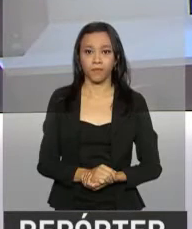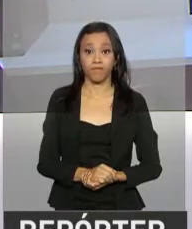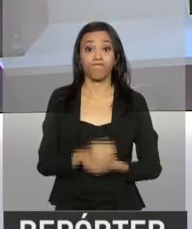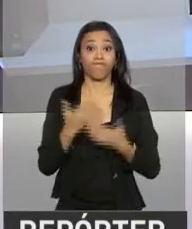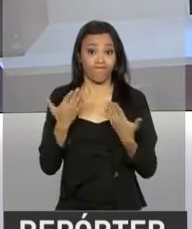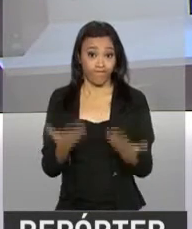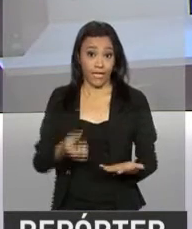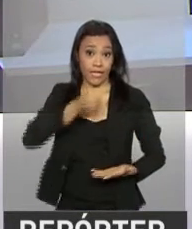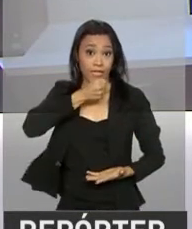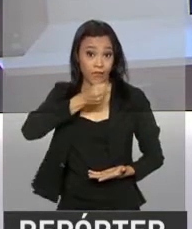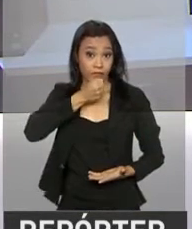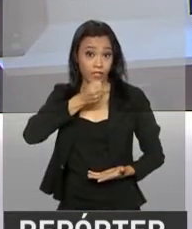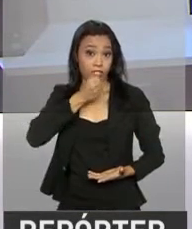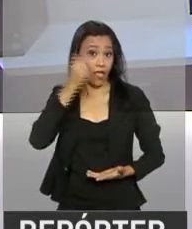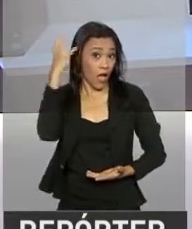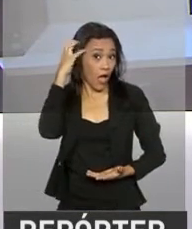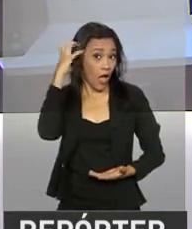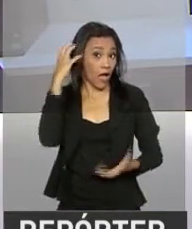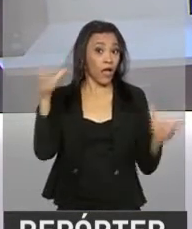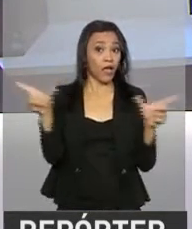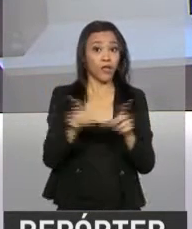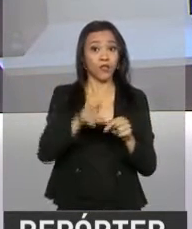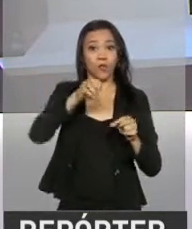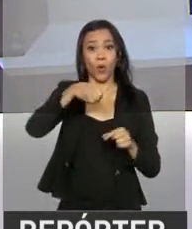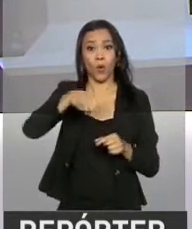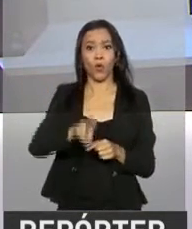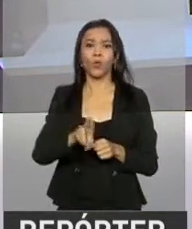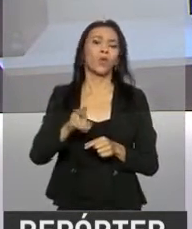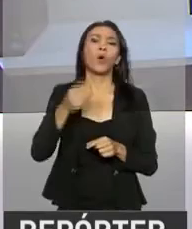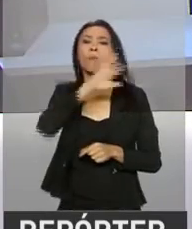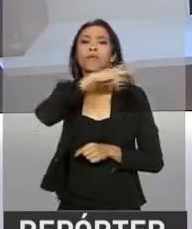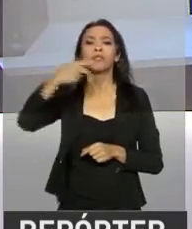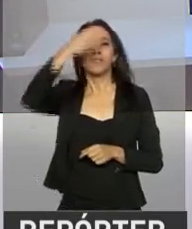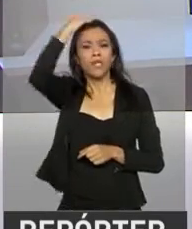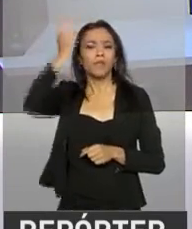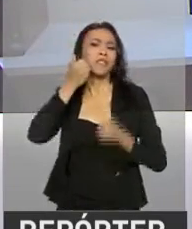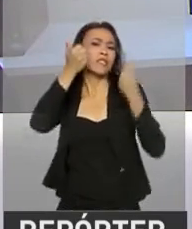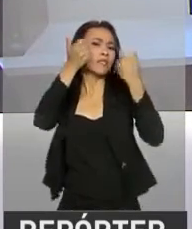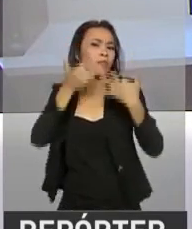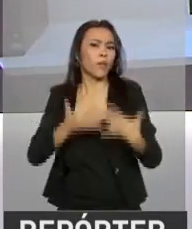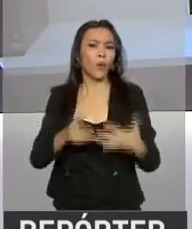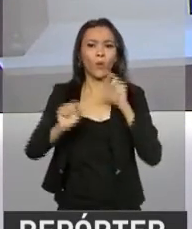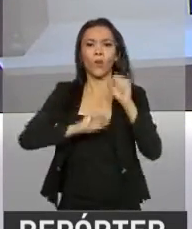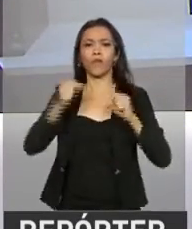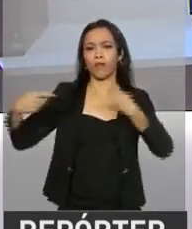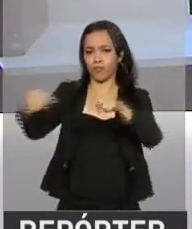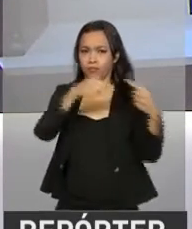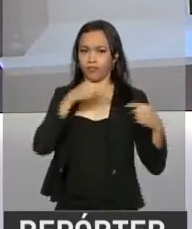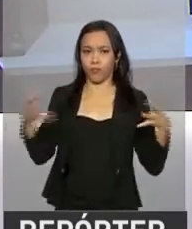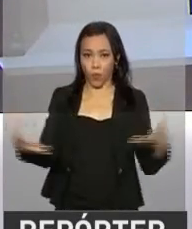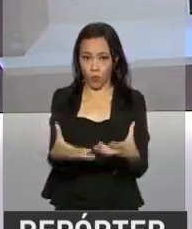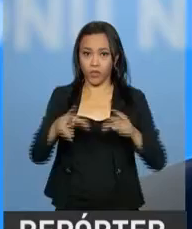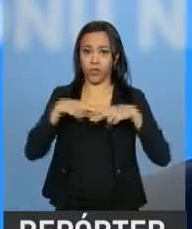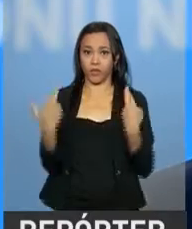Em entrevista à Rádio ONU, o presidente Temer antecipou os destaques do discurso que vai fazer hoje na Assembleia